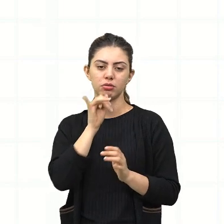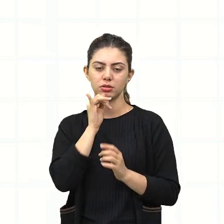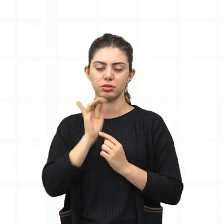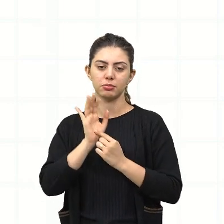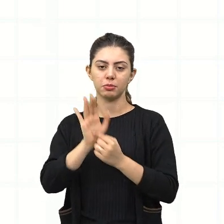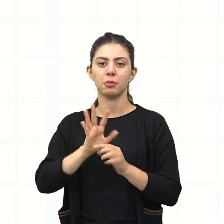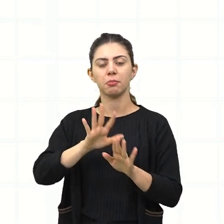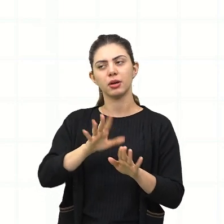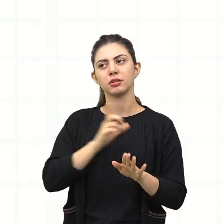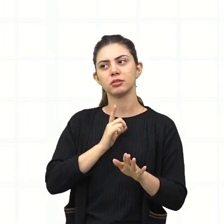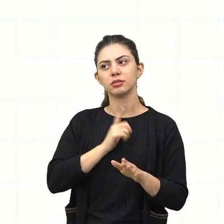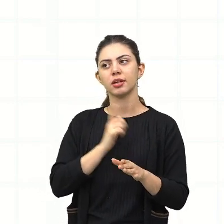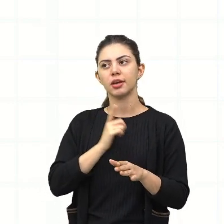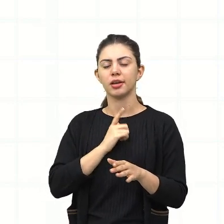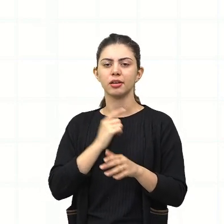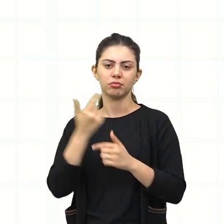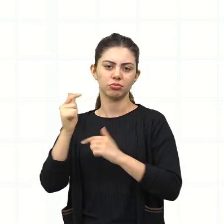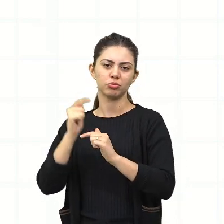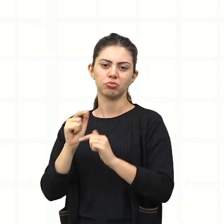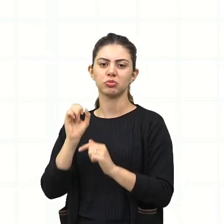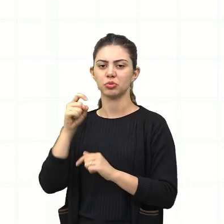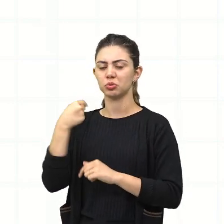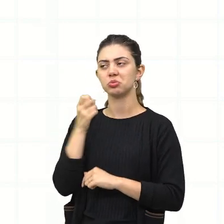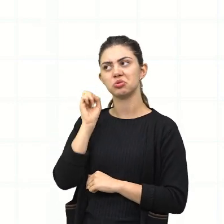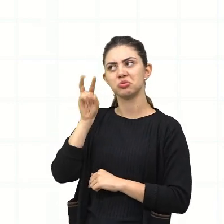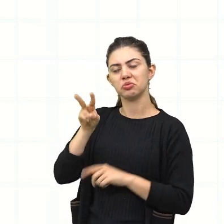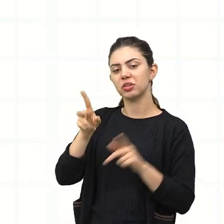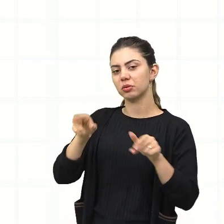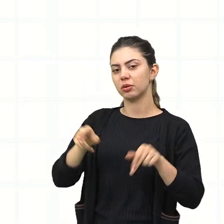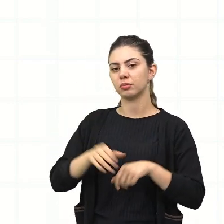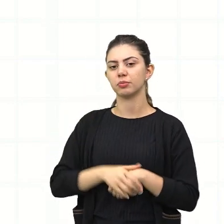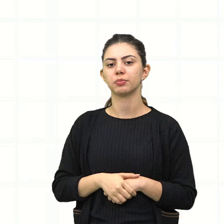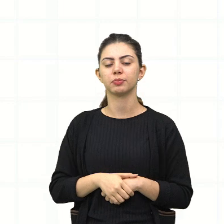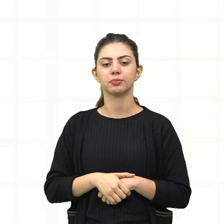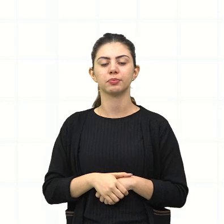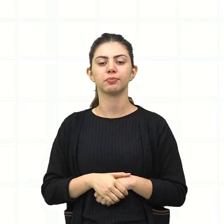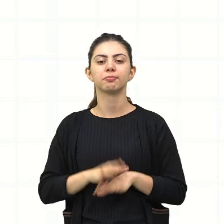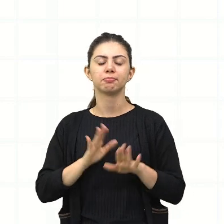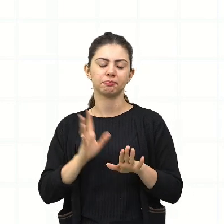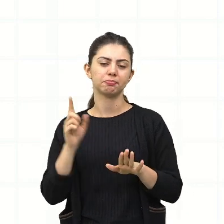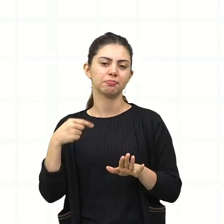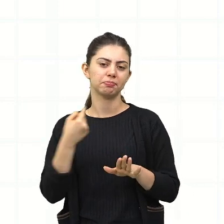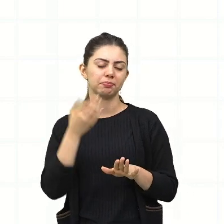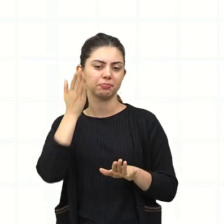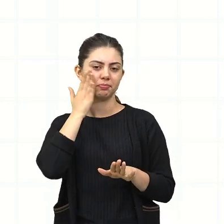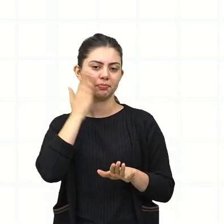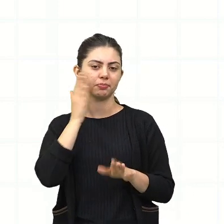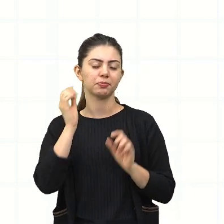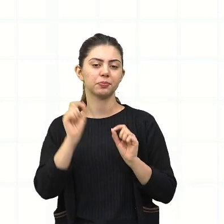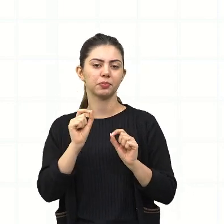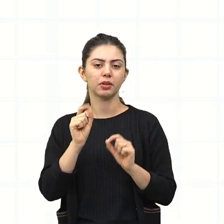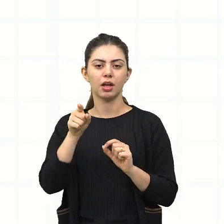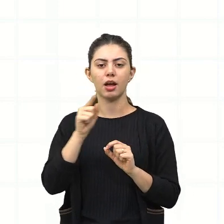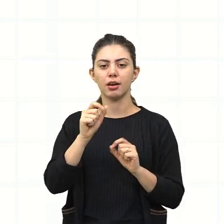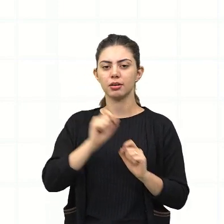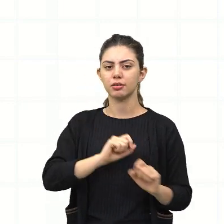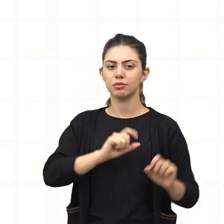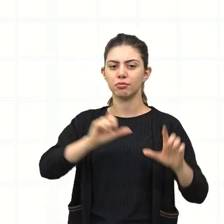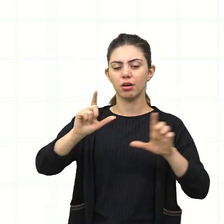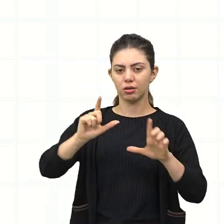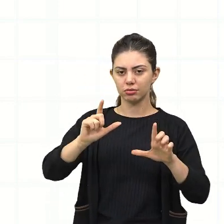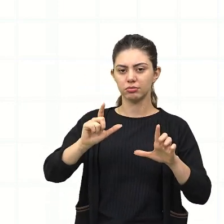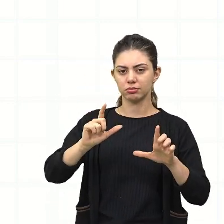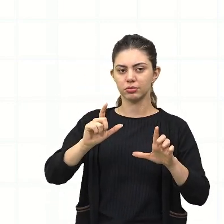anúncios dessa natureza. É óbvio que quando você olhou lá para o primeiro anúncio, você conseguiu identificar logo de cara